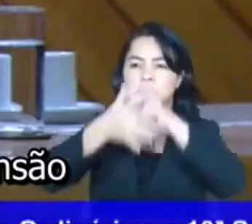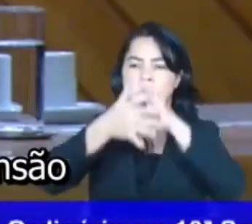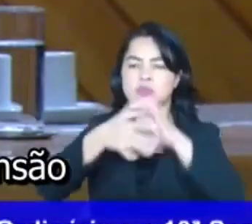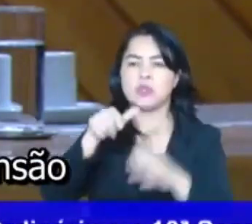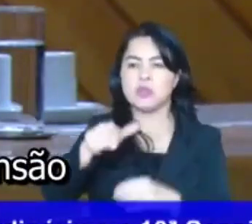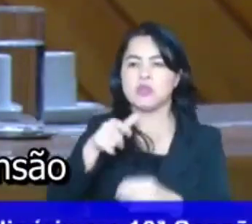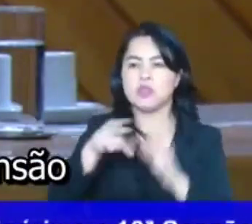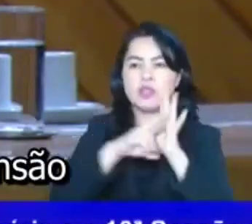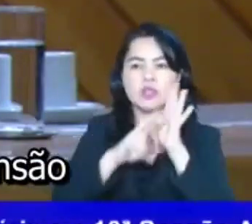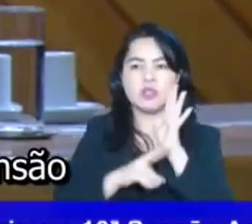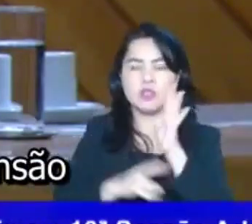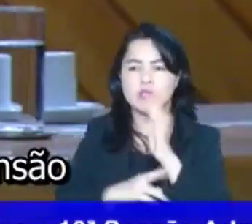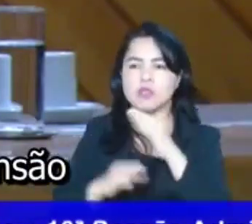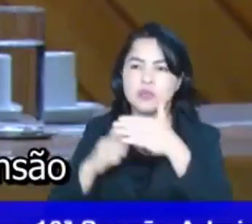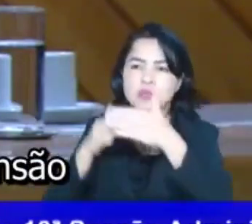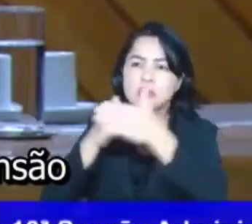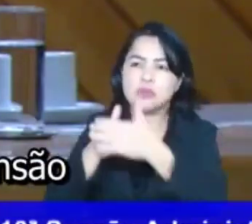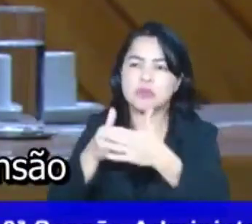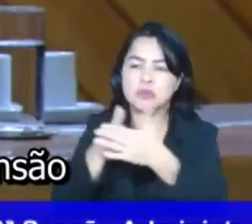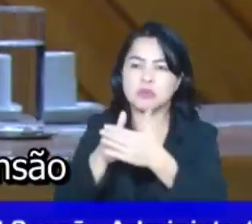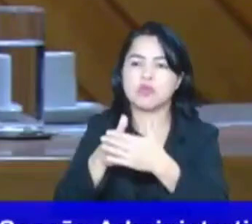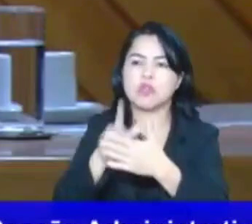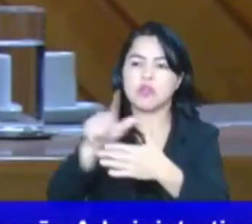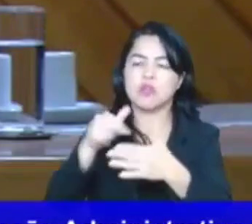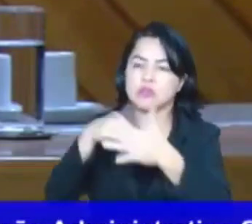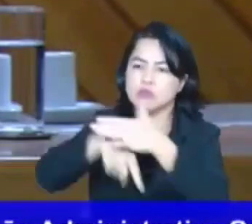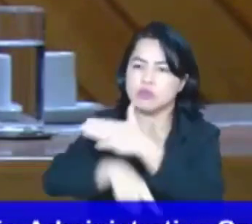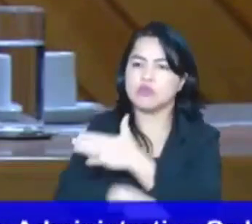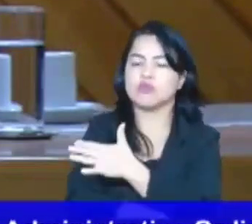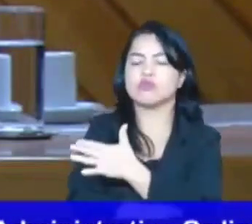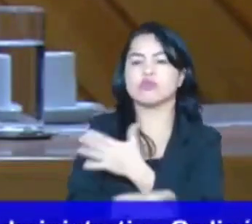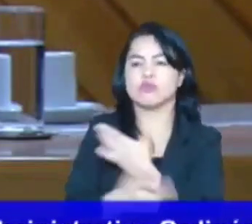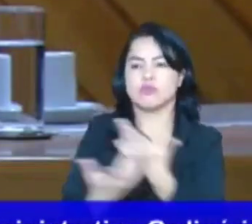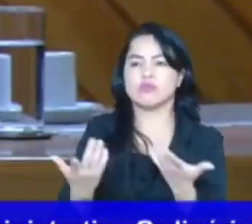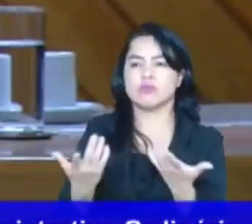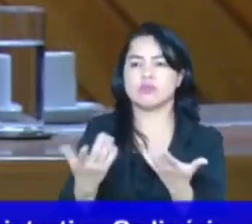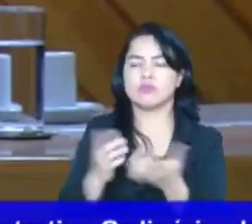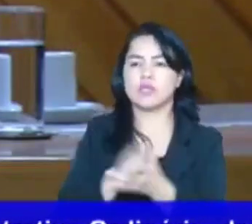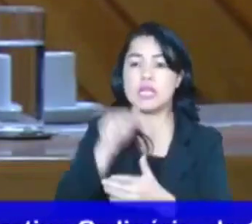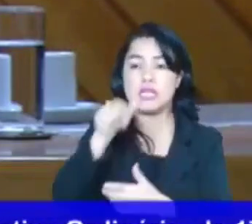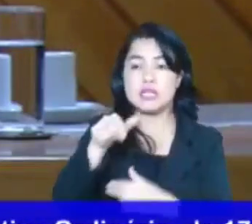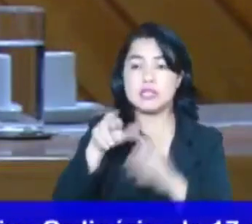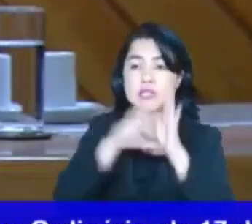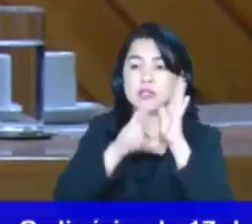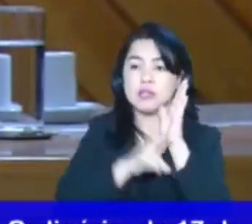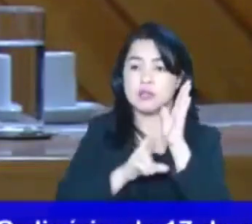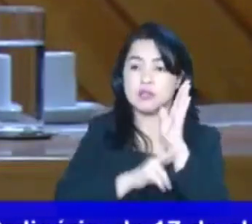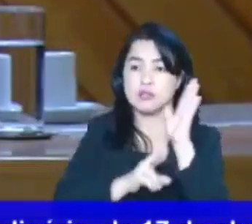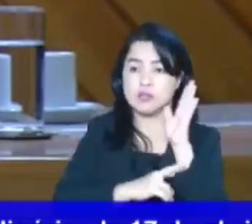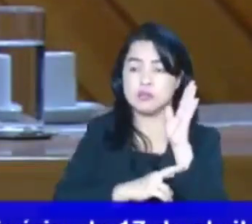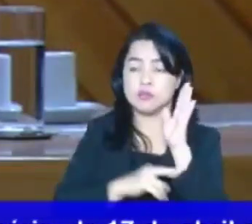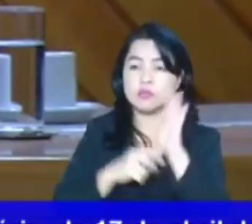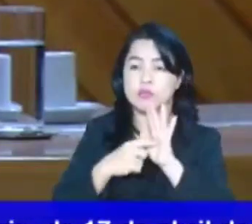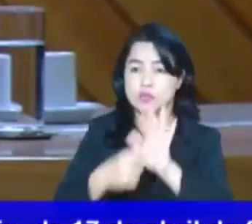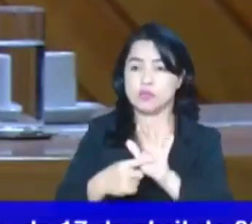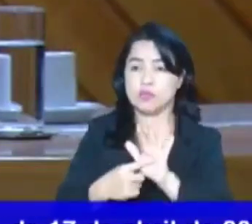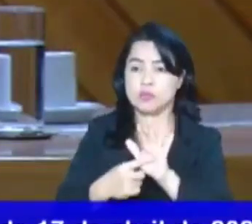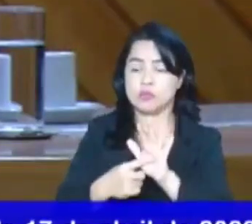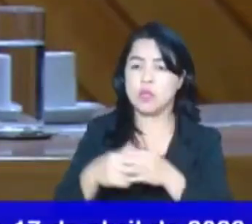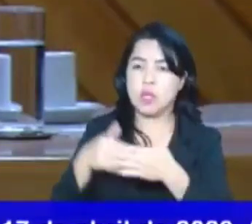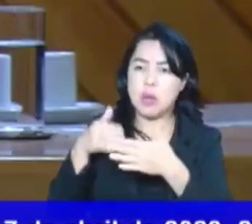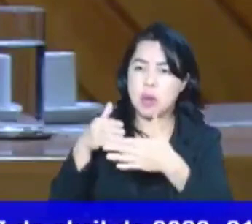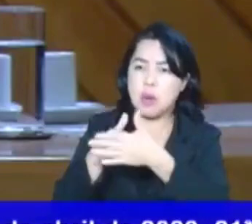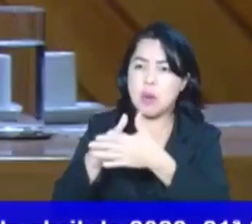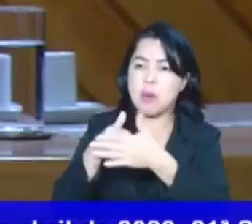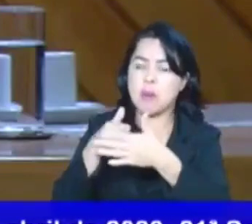impedimento são as mais restritivas possíveis. E essa regra que estabelecia o